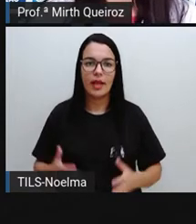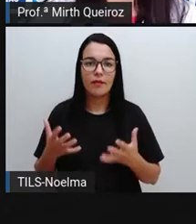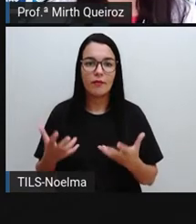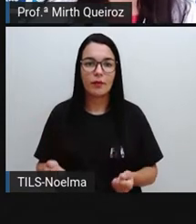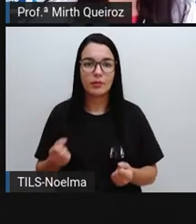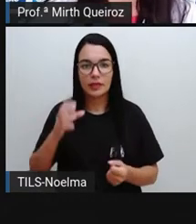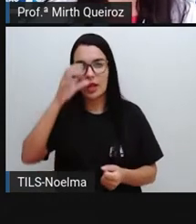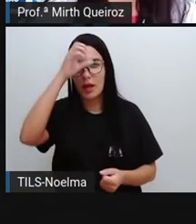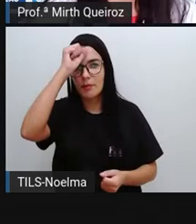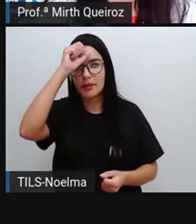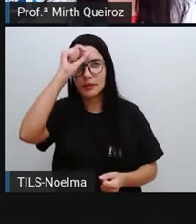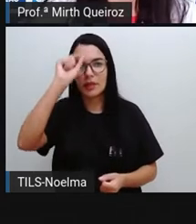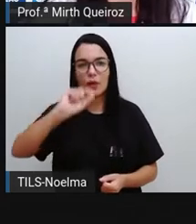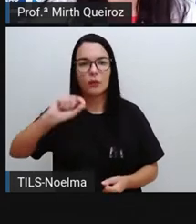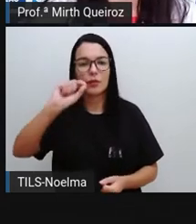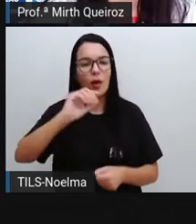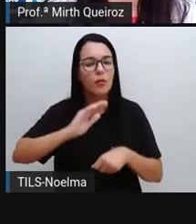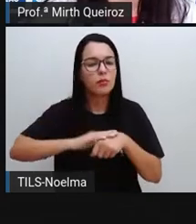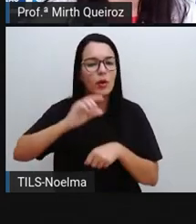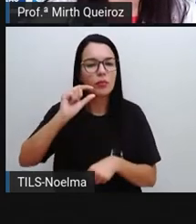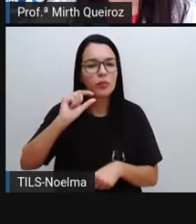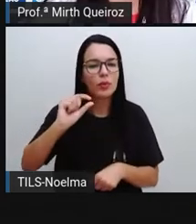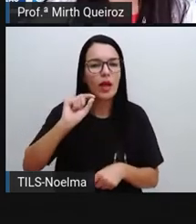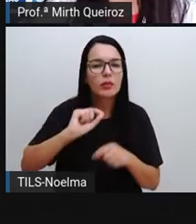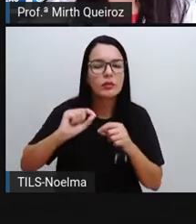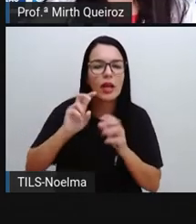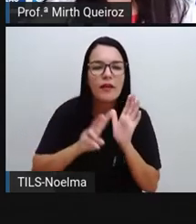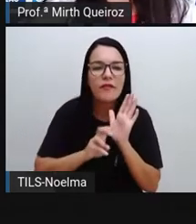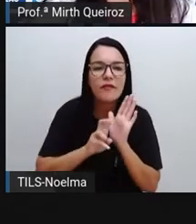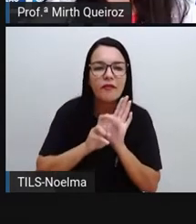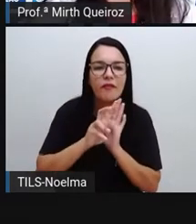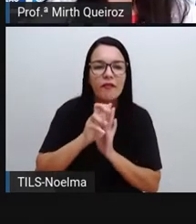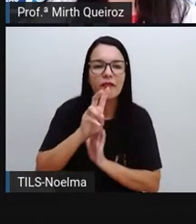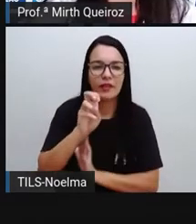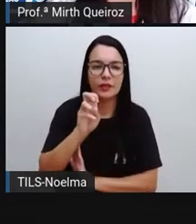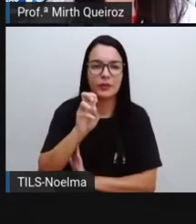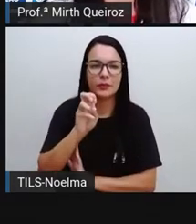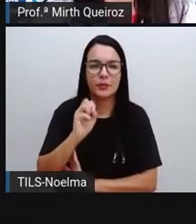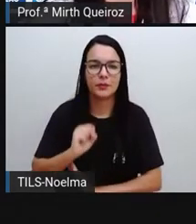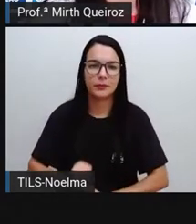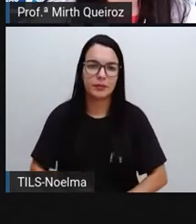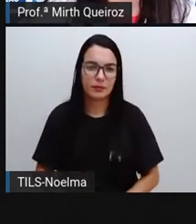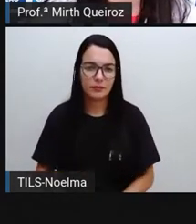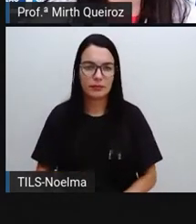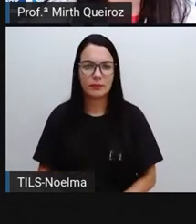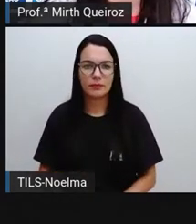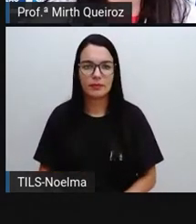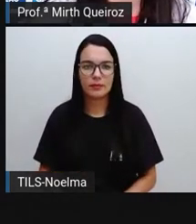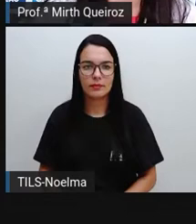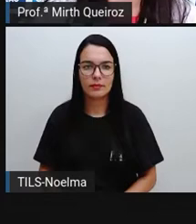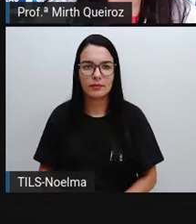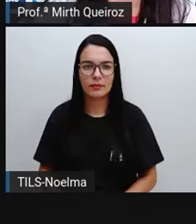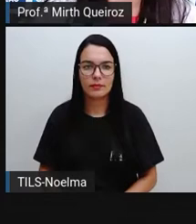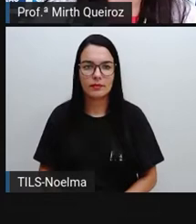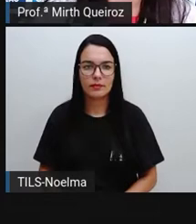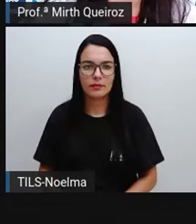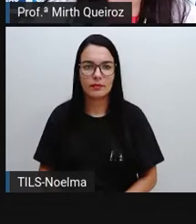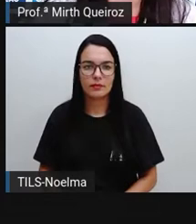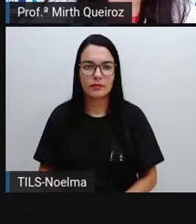Vamos aprender mais um pouquinho aí sobre os vírus. Vamos lá?